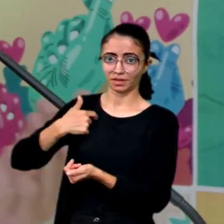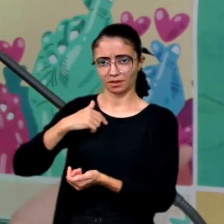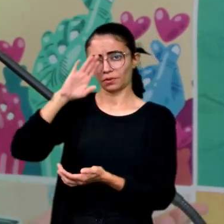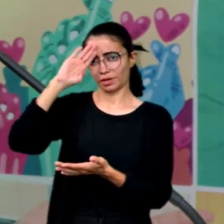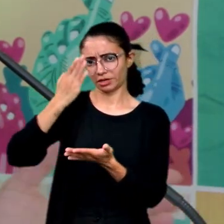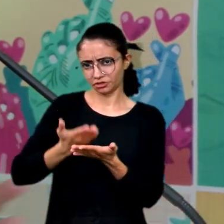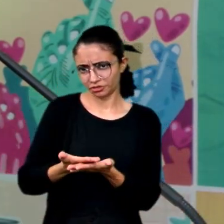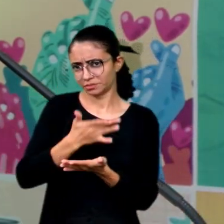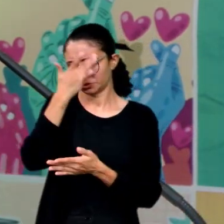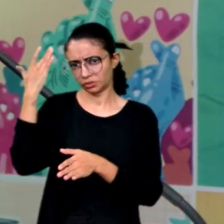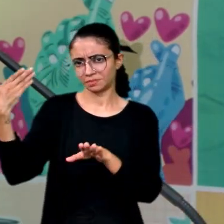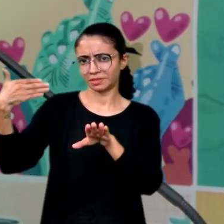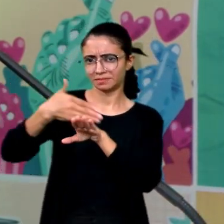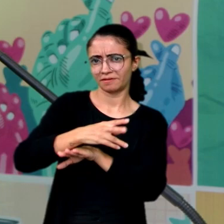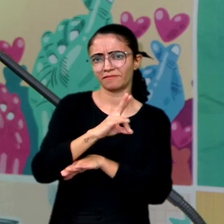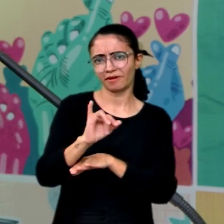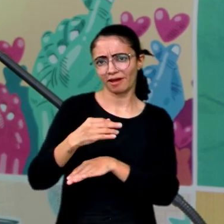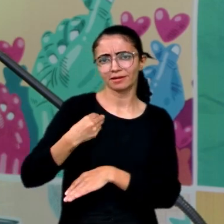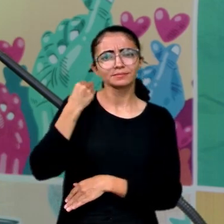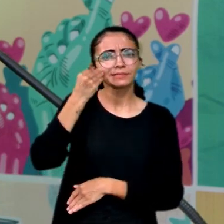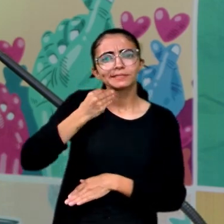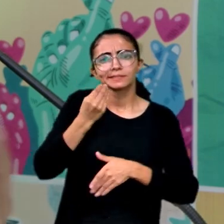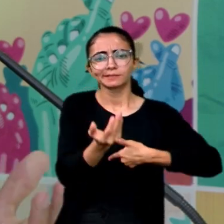trocar experiências e